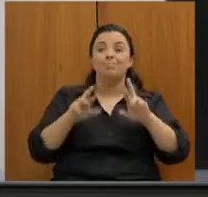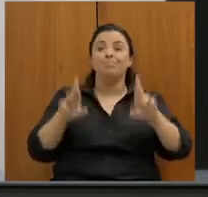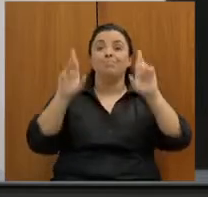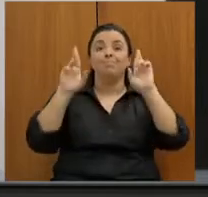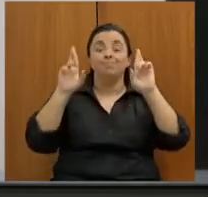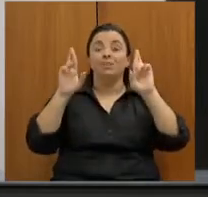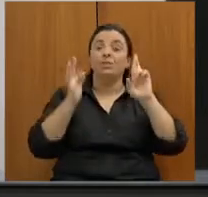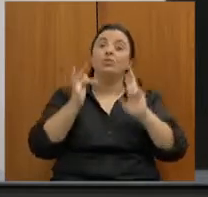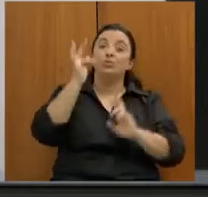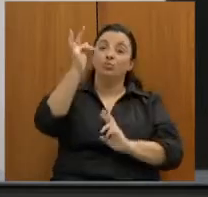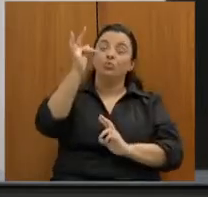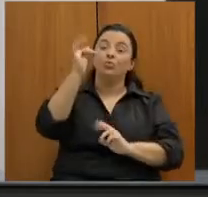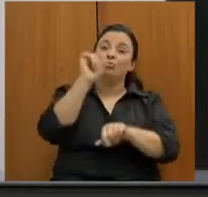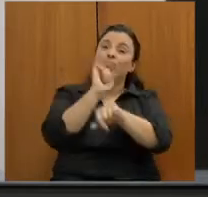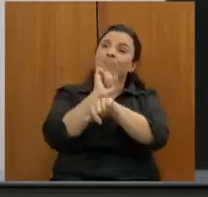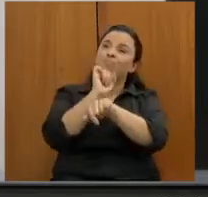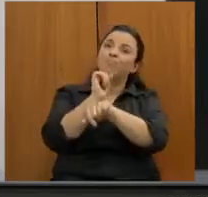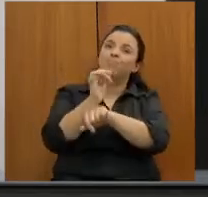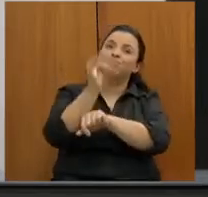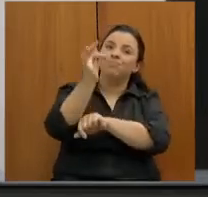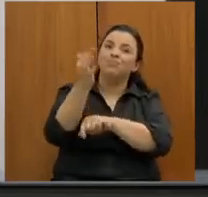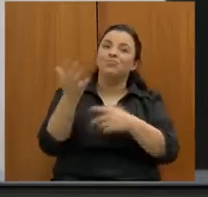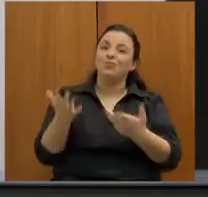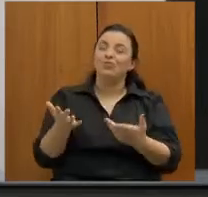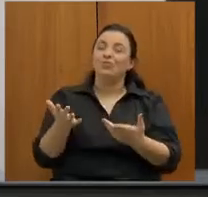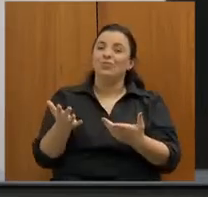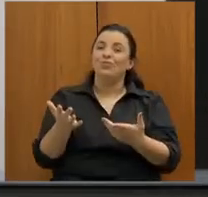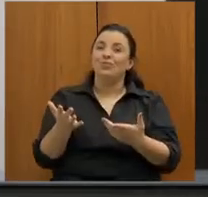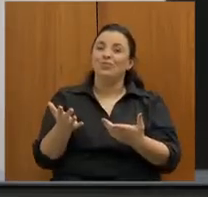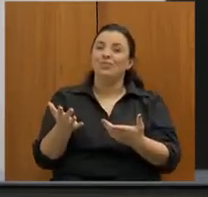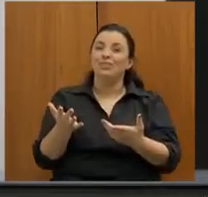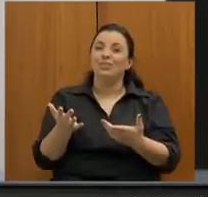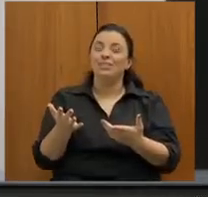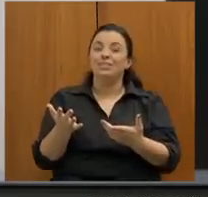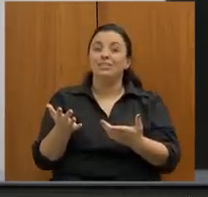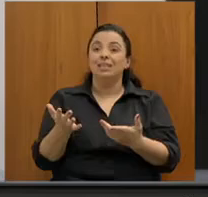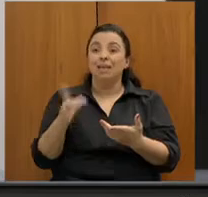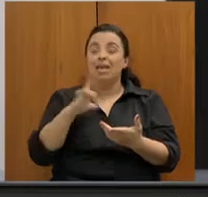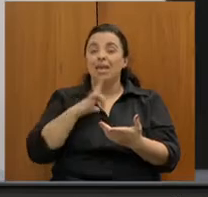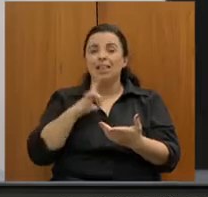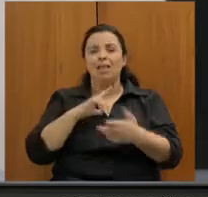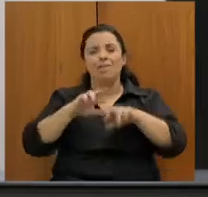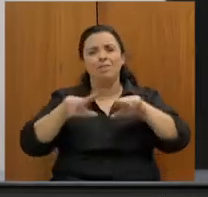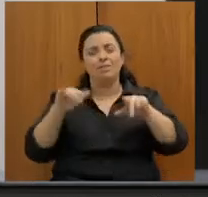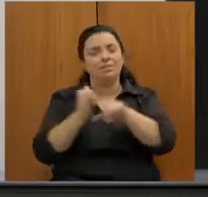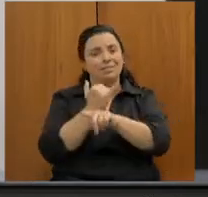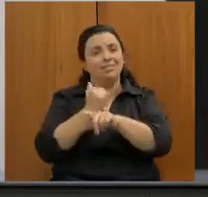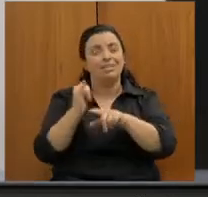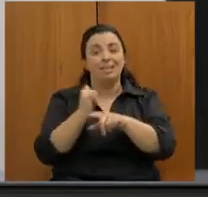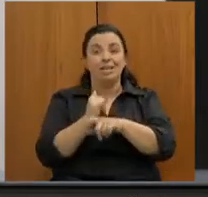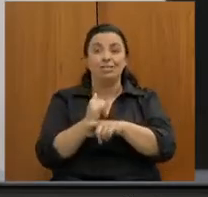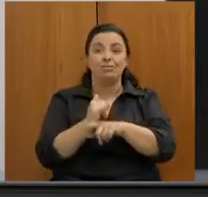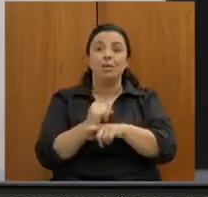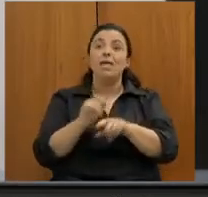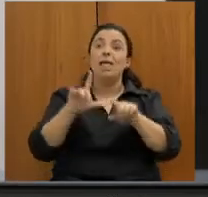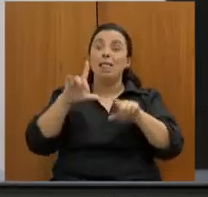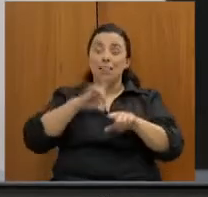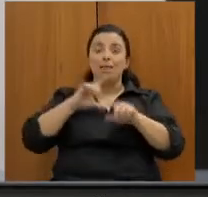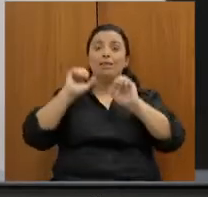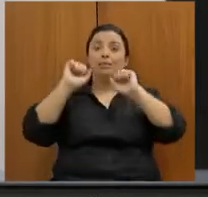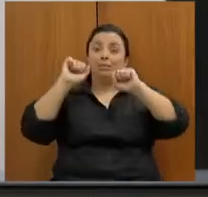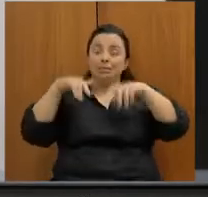ver iniciativas surgindo né depois de tantas tantas situações dramáticas que